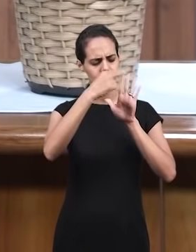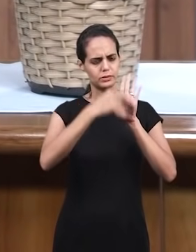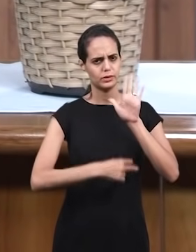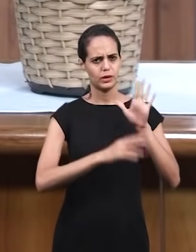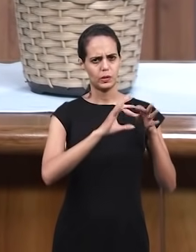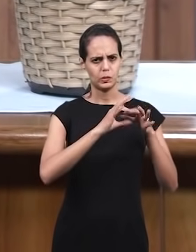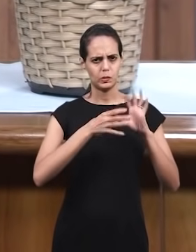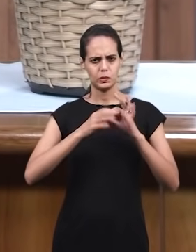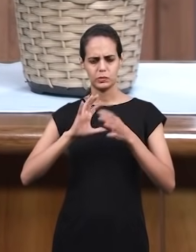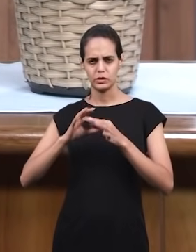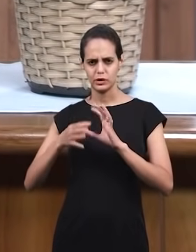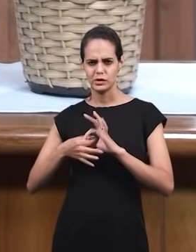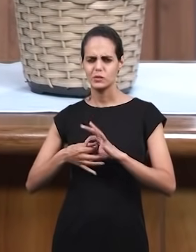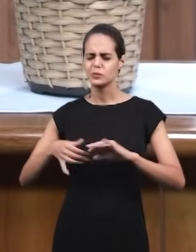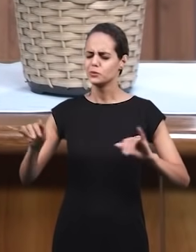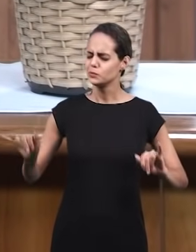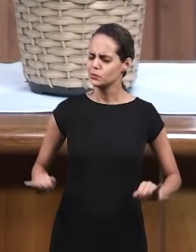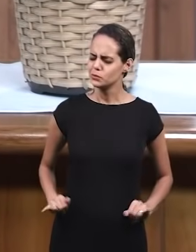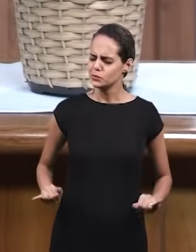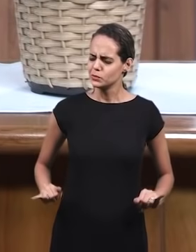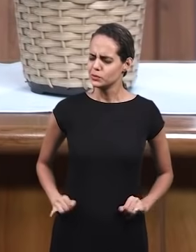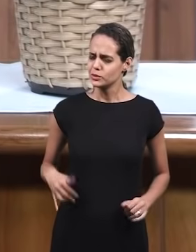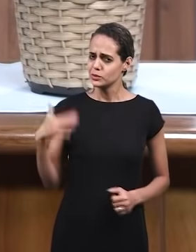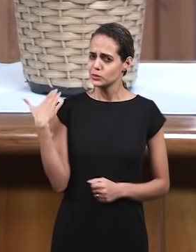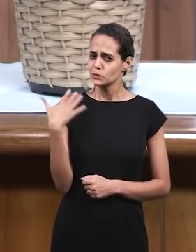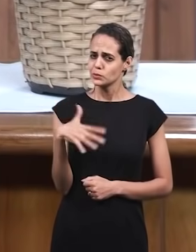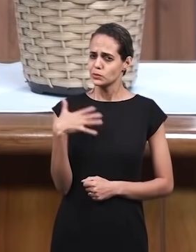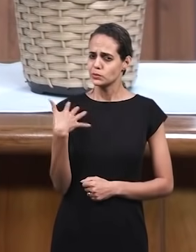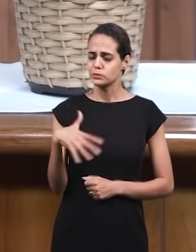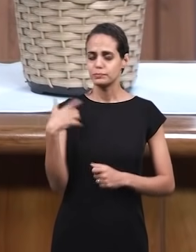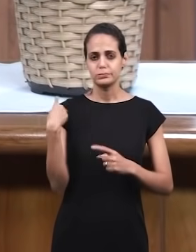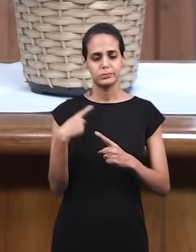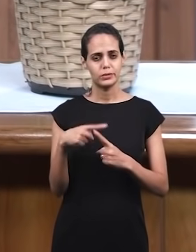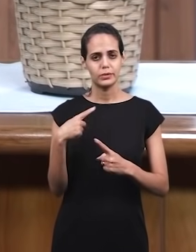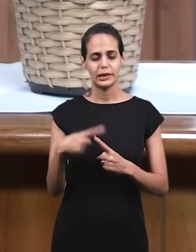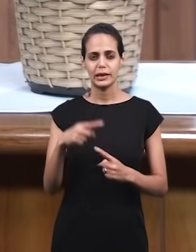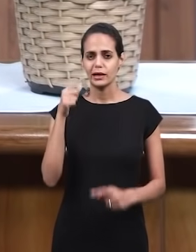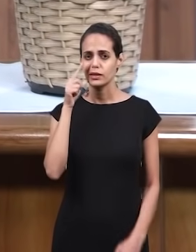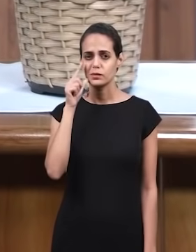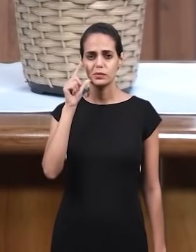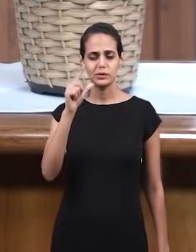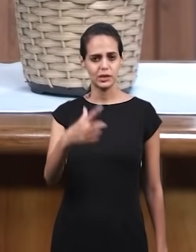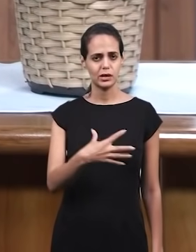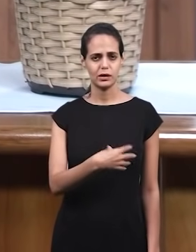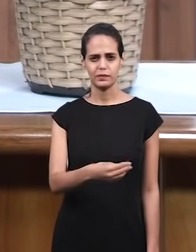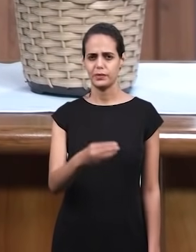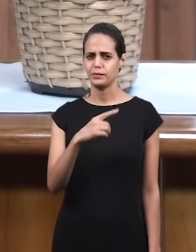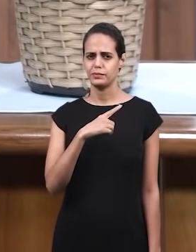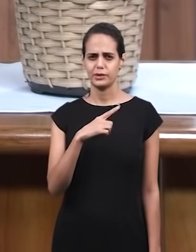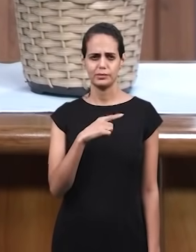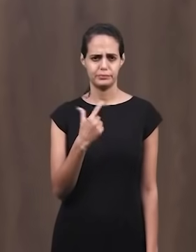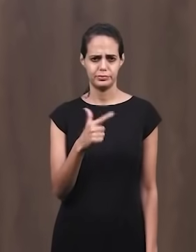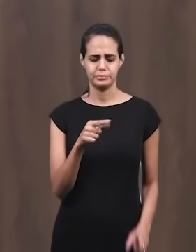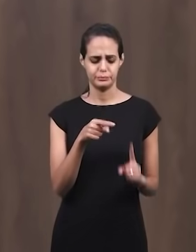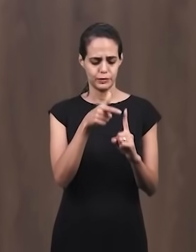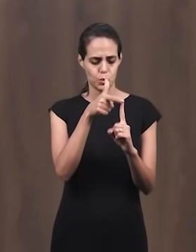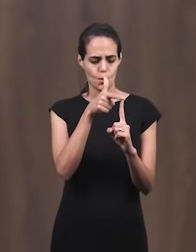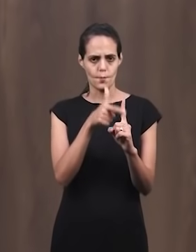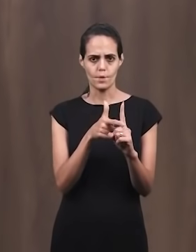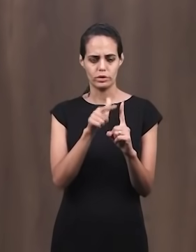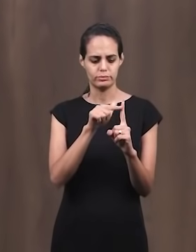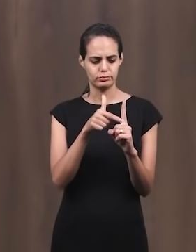vai mostrar o seguinte: Ana estava passando um sofrimento, porque ela não conseguia gerar filhos, e ela